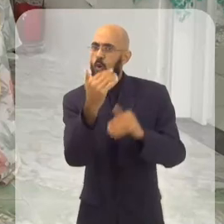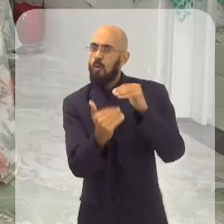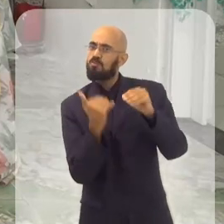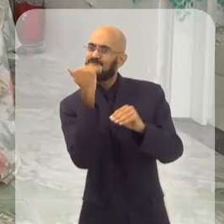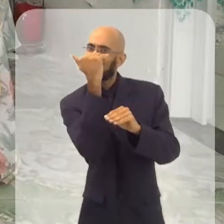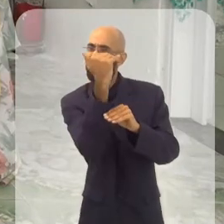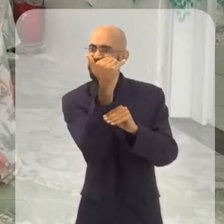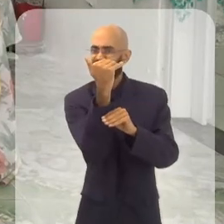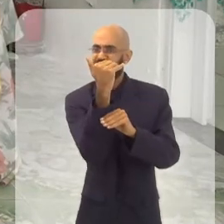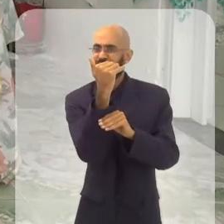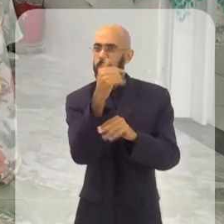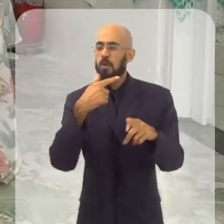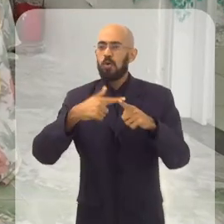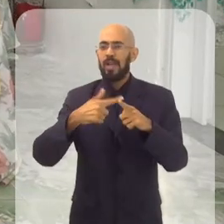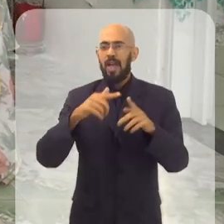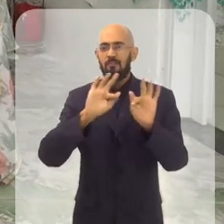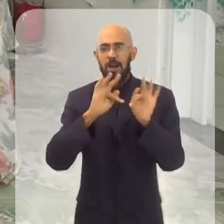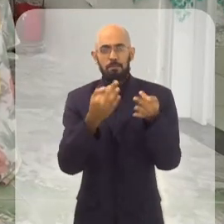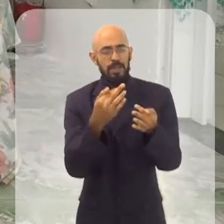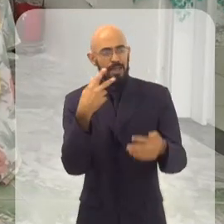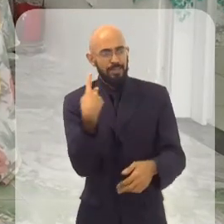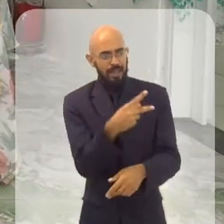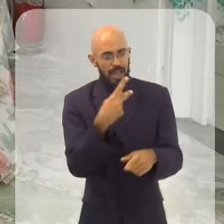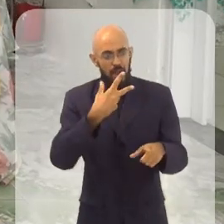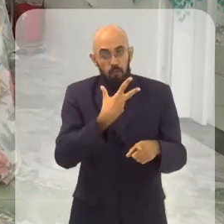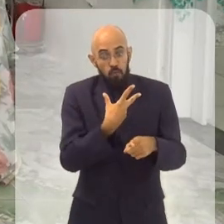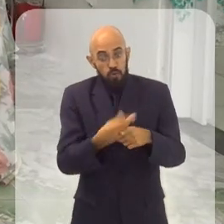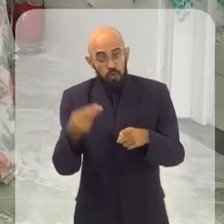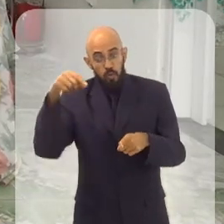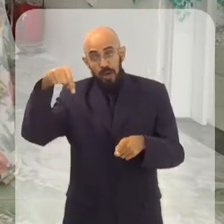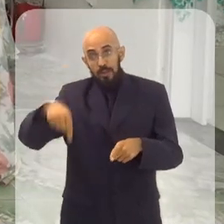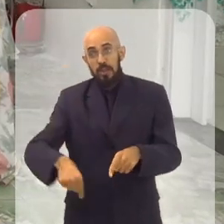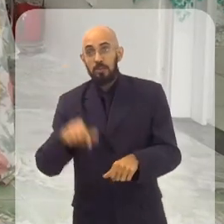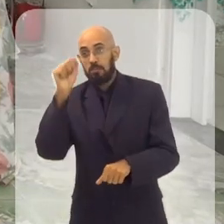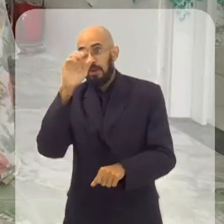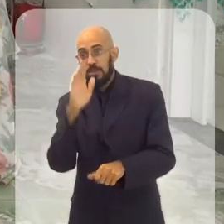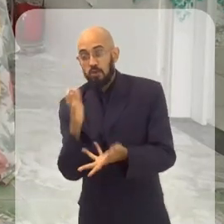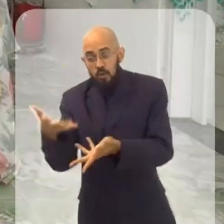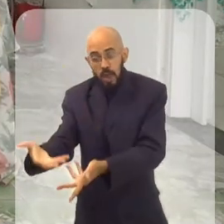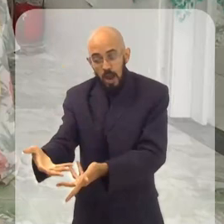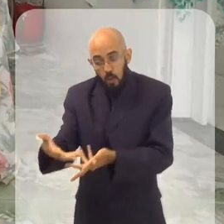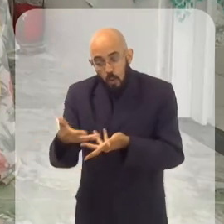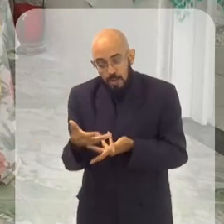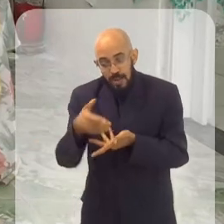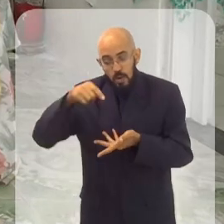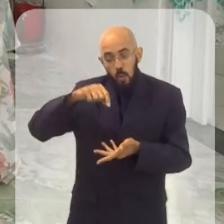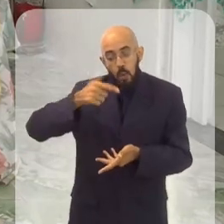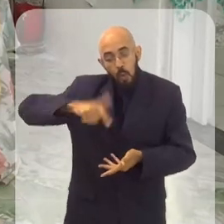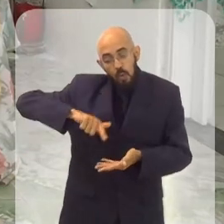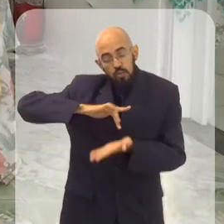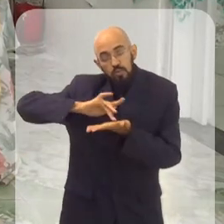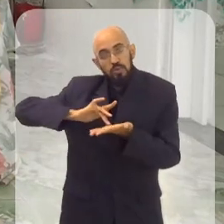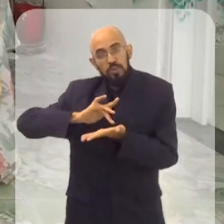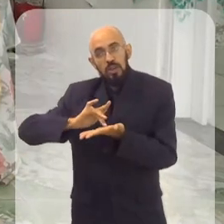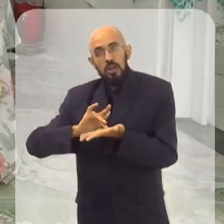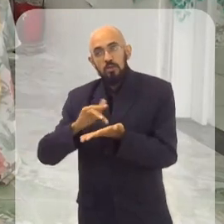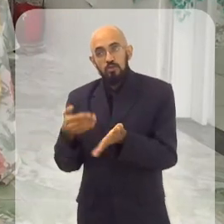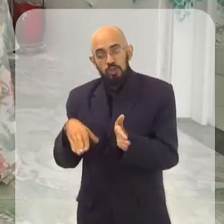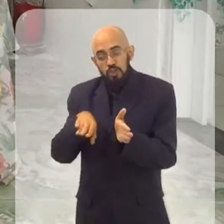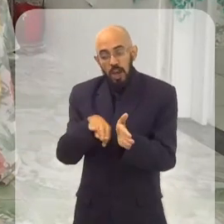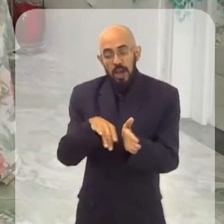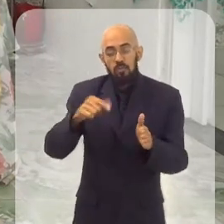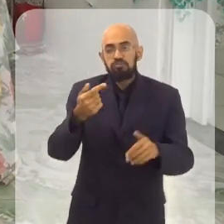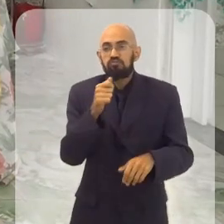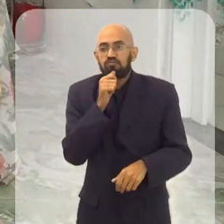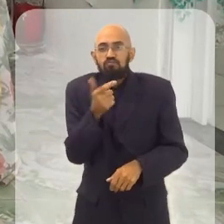Stanescu Batulli, que vieram para o Brasil fugidos e acolheram os outros ciganos que chegavam, às vezes, sem ter onde morar,